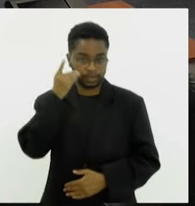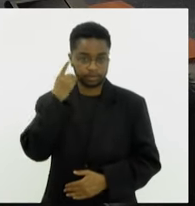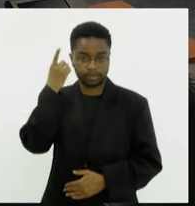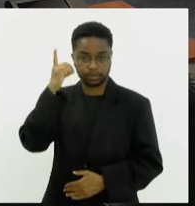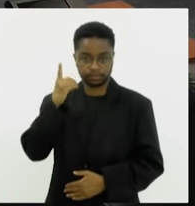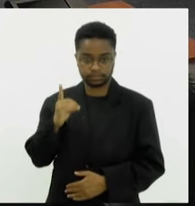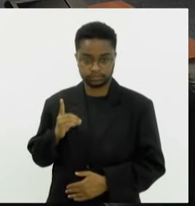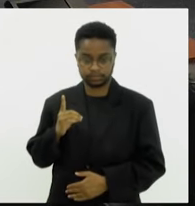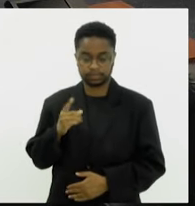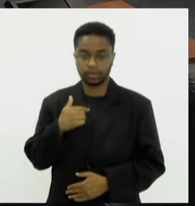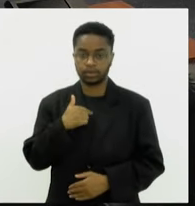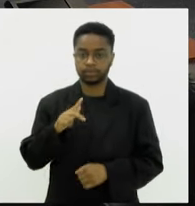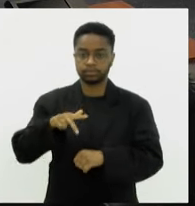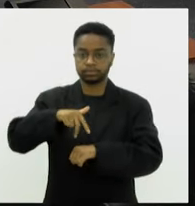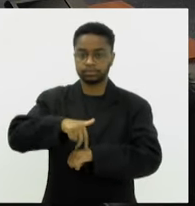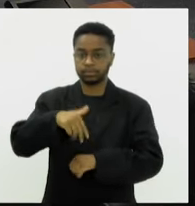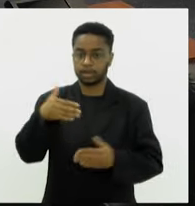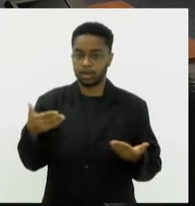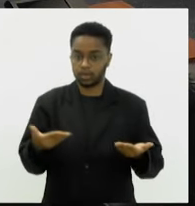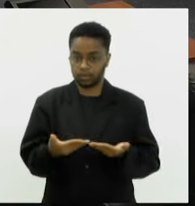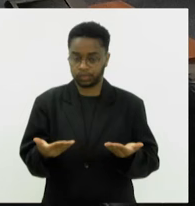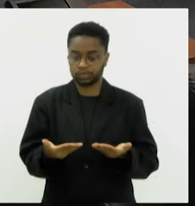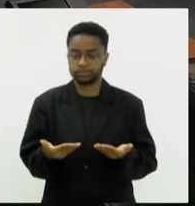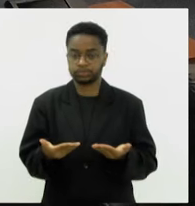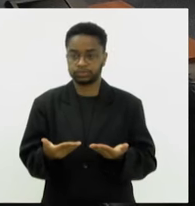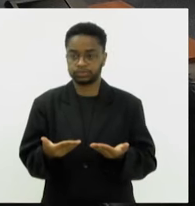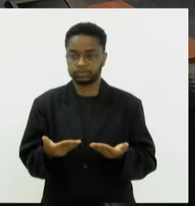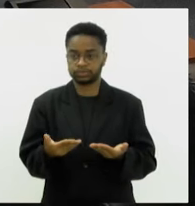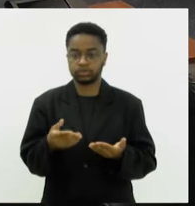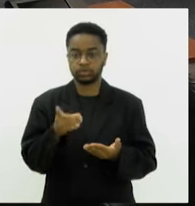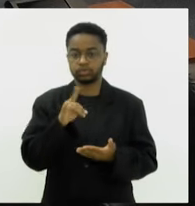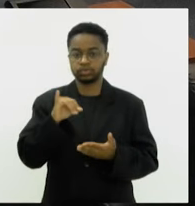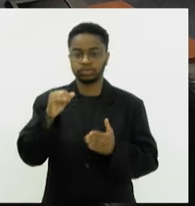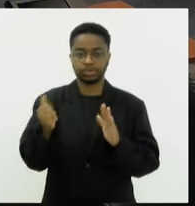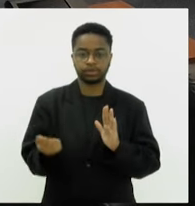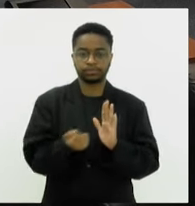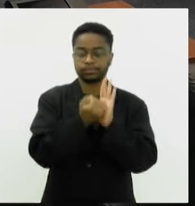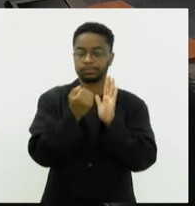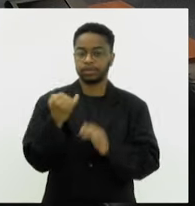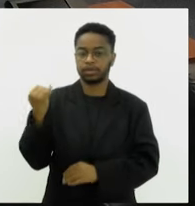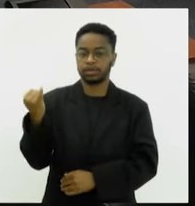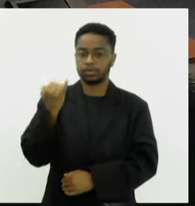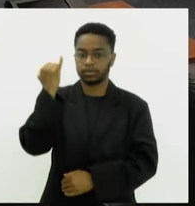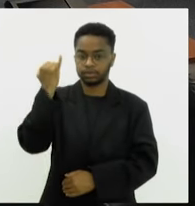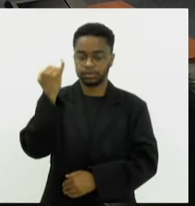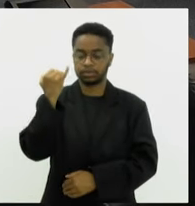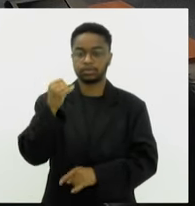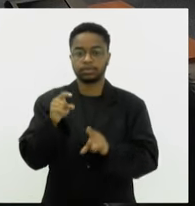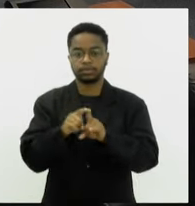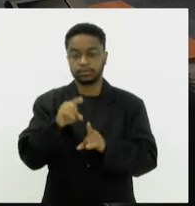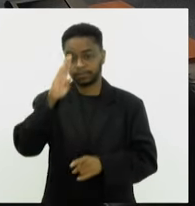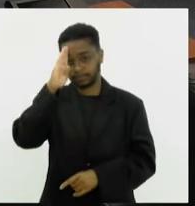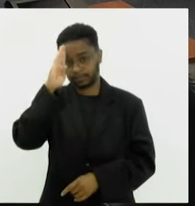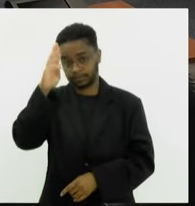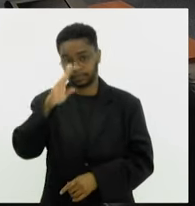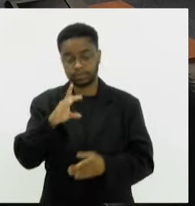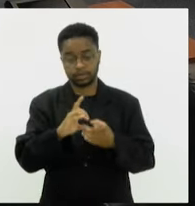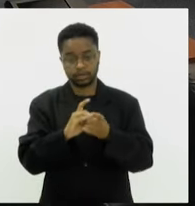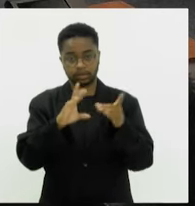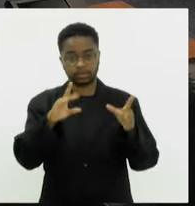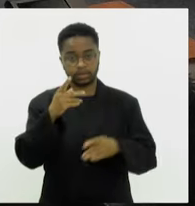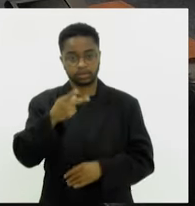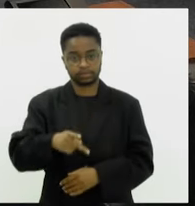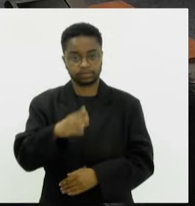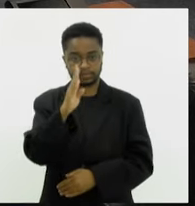Balbi, venho a essa tribuna nesse dia tão simbólico, importante e fundamental da democracia